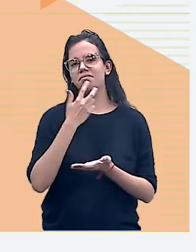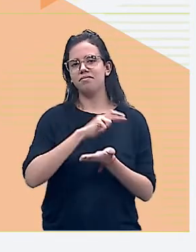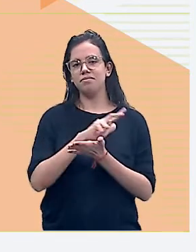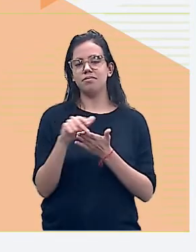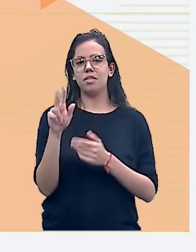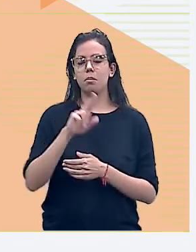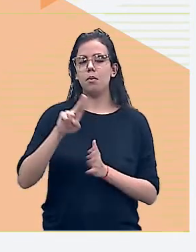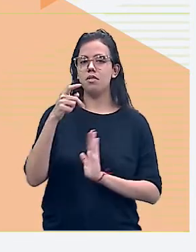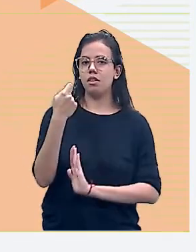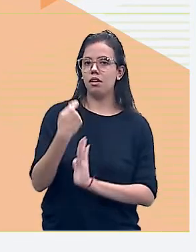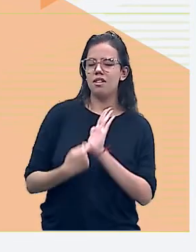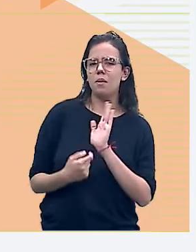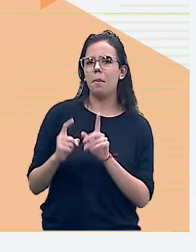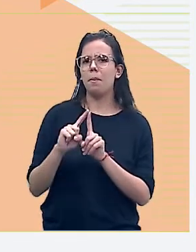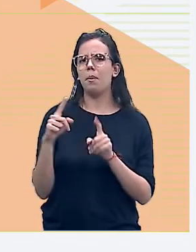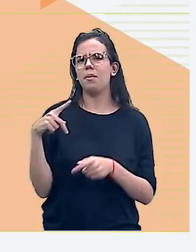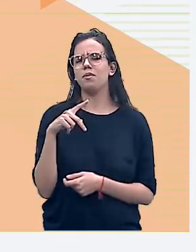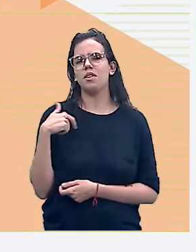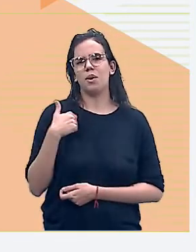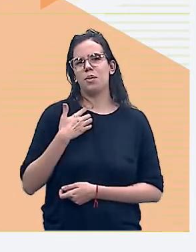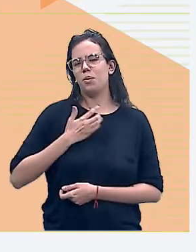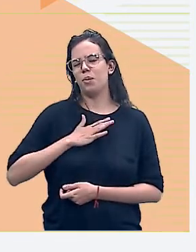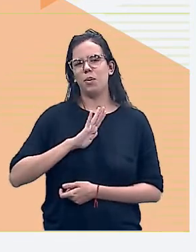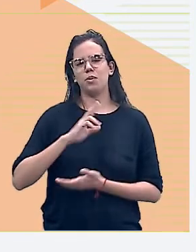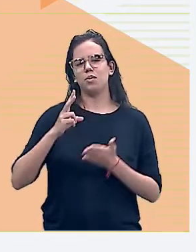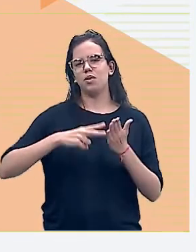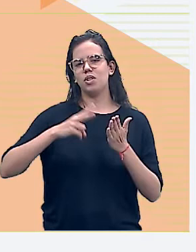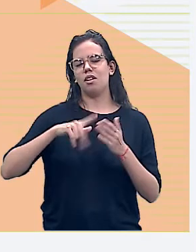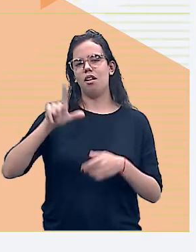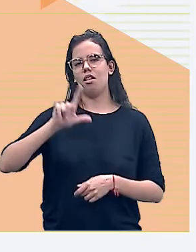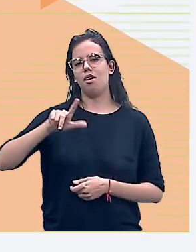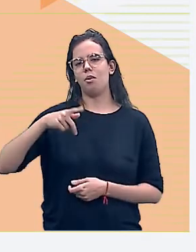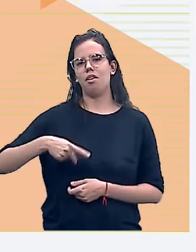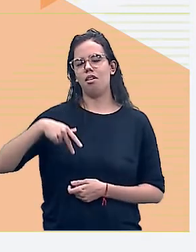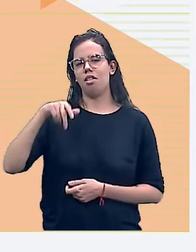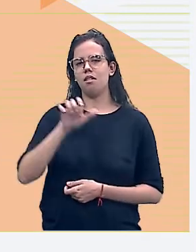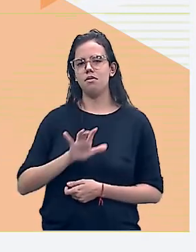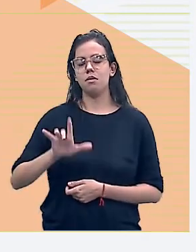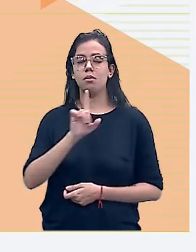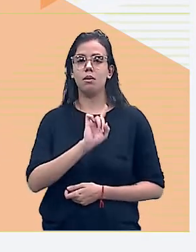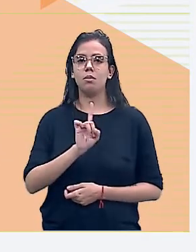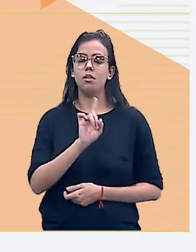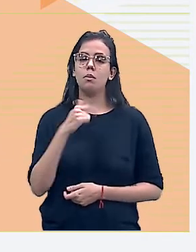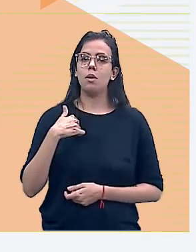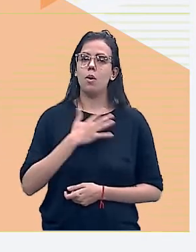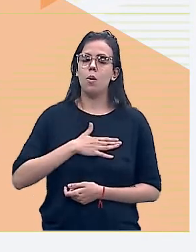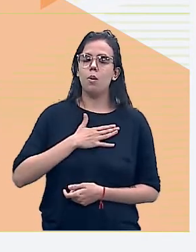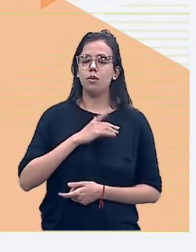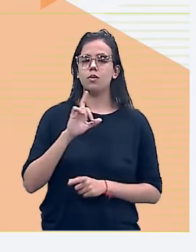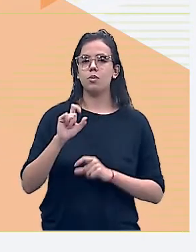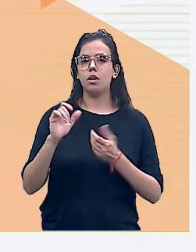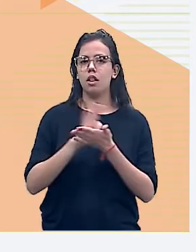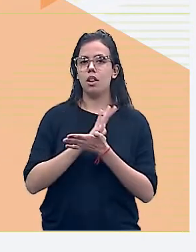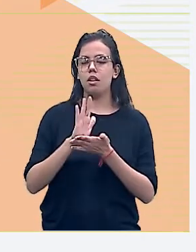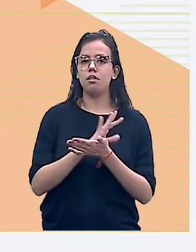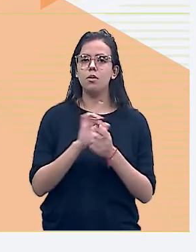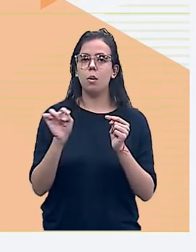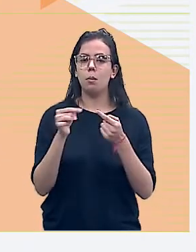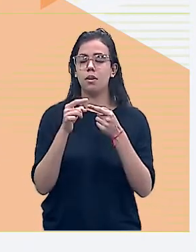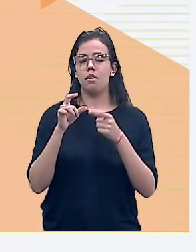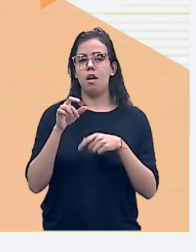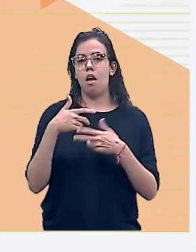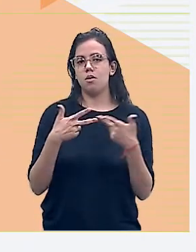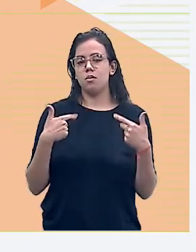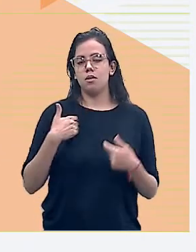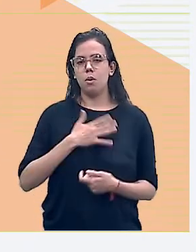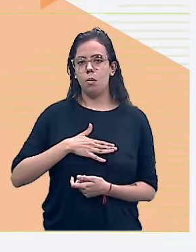a professor mas eu gosto de ler literatura Nacional eu só leio livros de acordo com